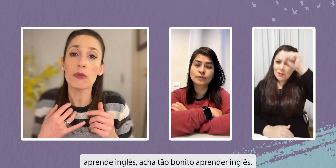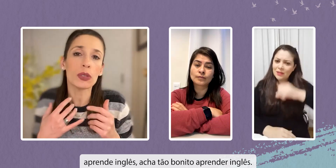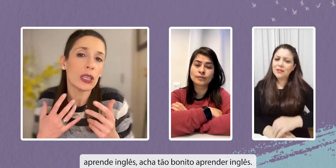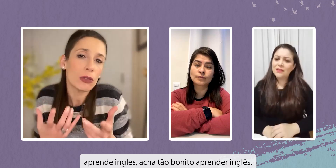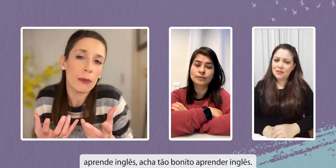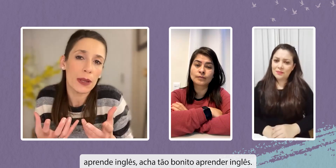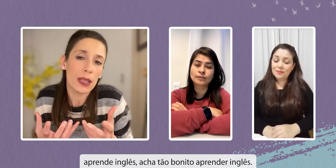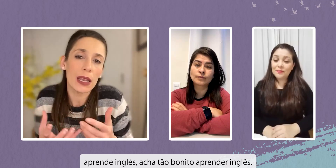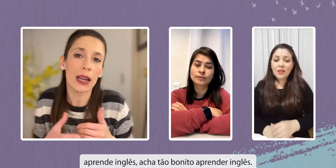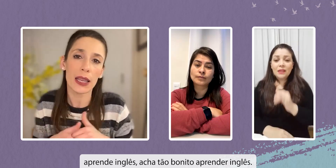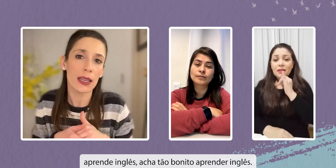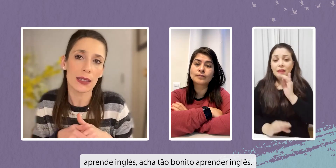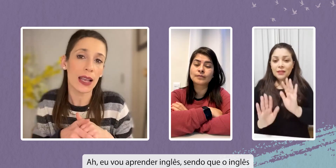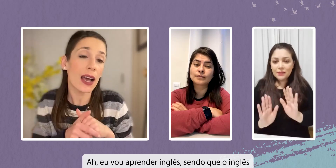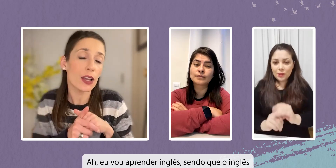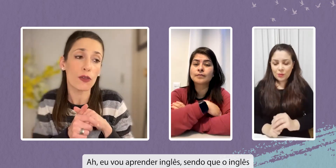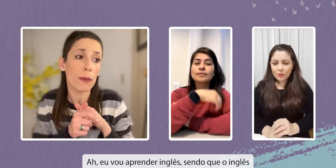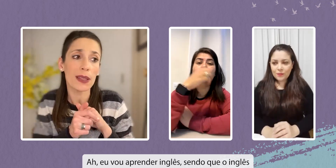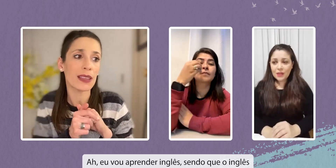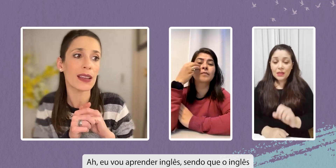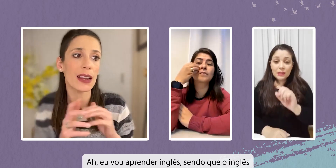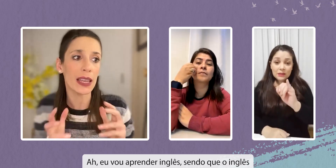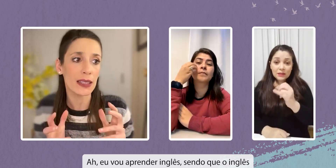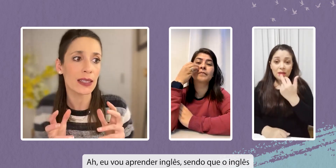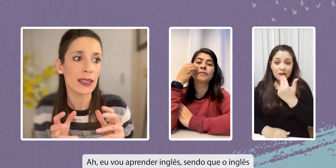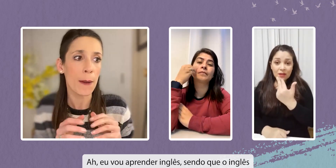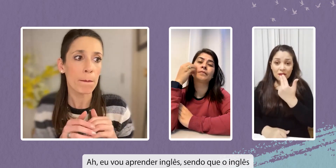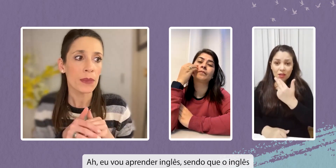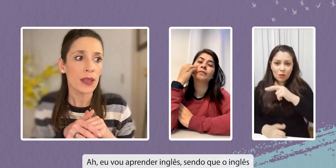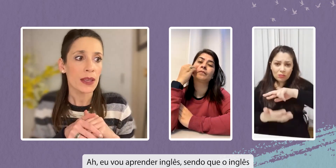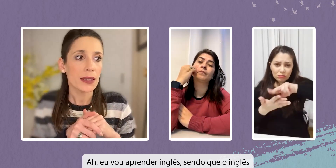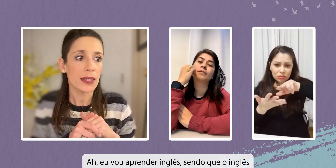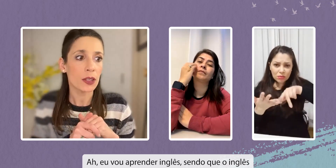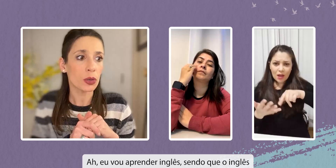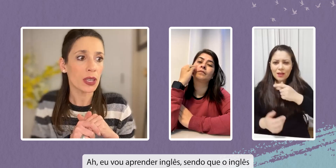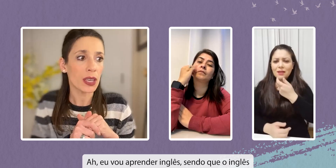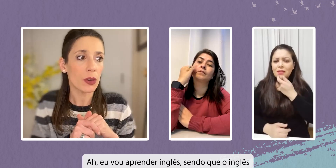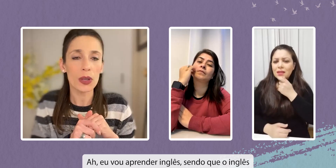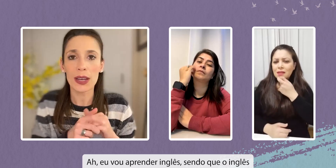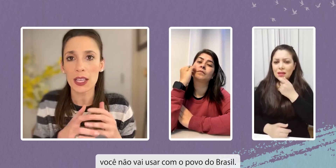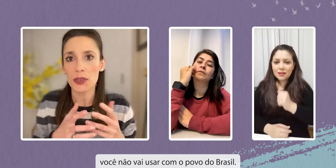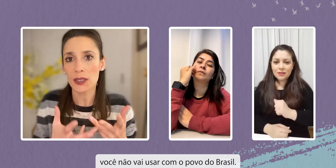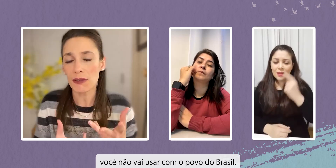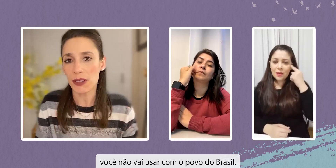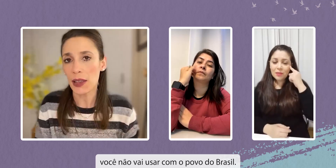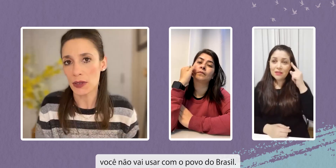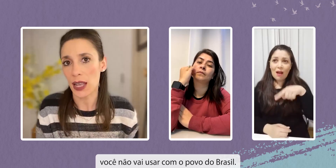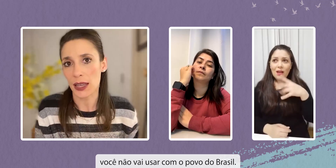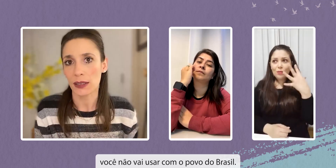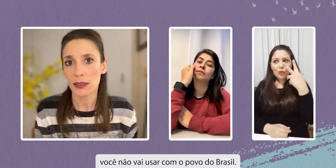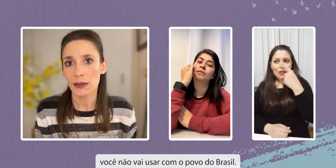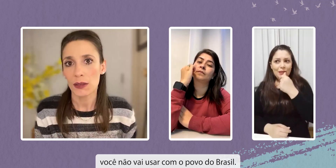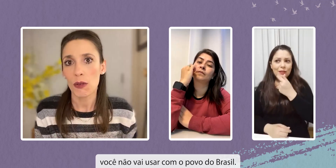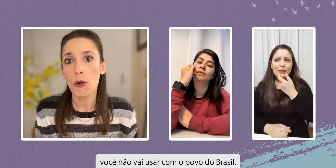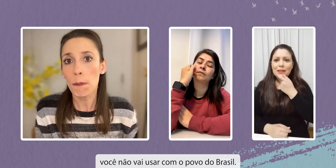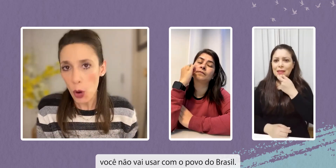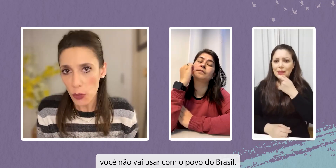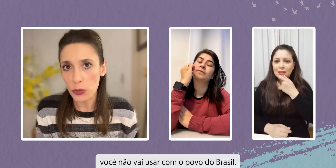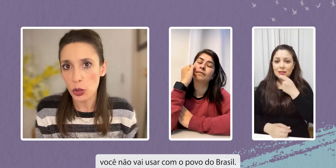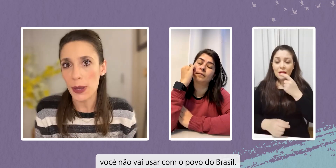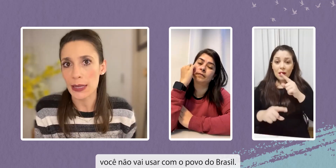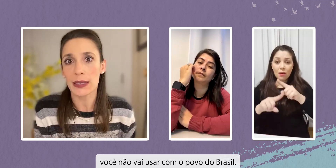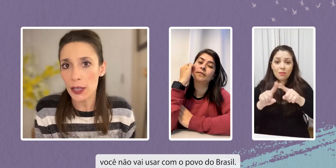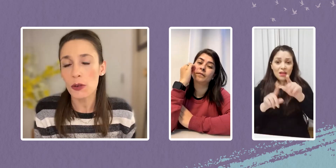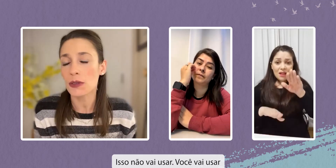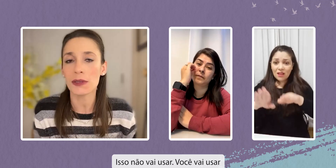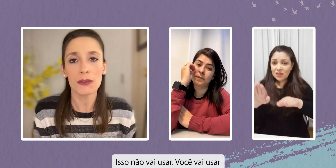acha tão bonito aprender inglês. Eu vou aprender inglês. Sendo que o inglês você não vai usar. Com o povo